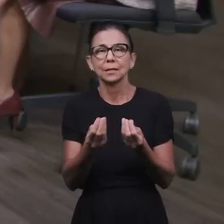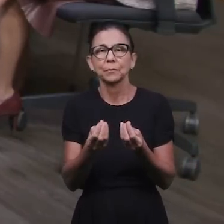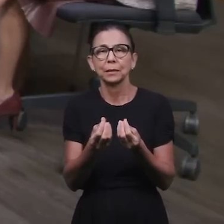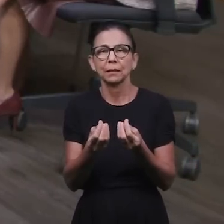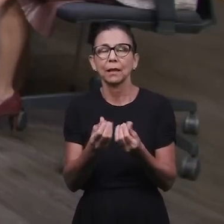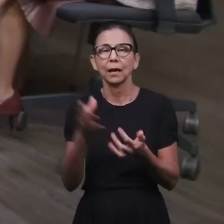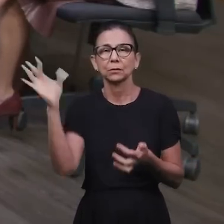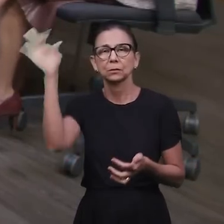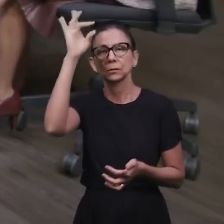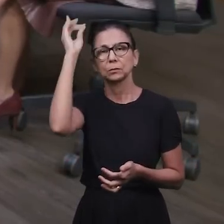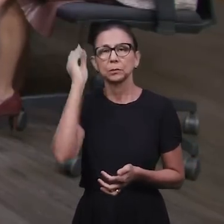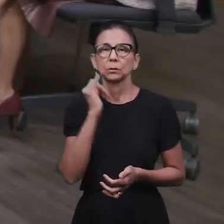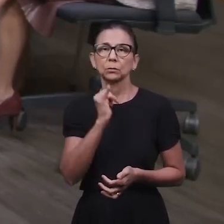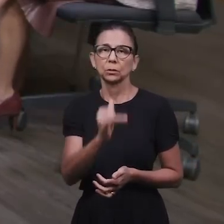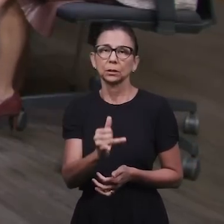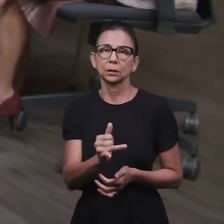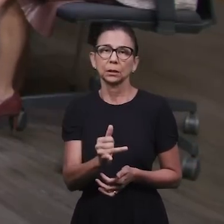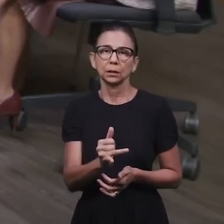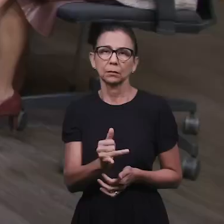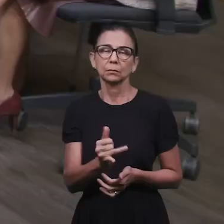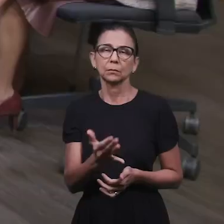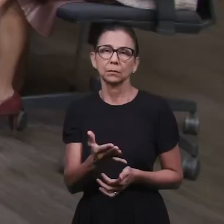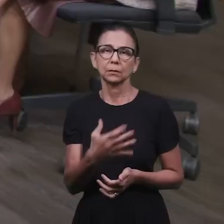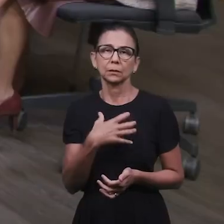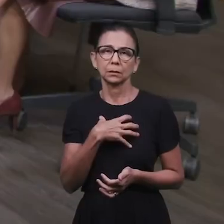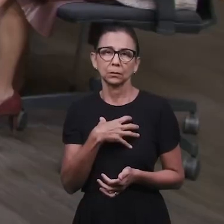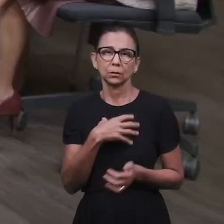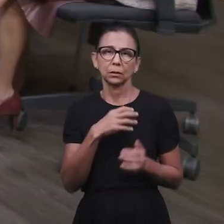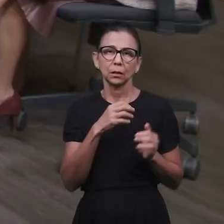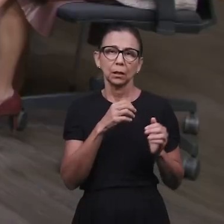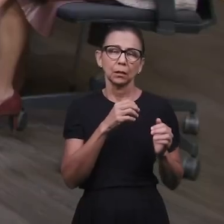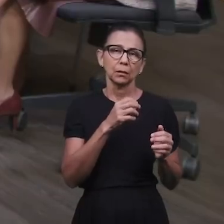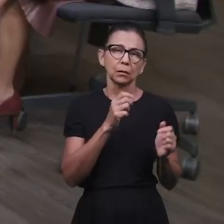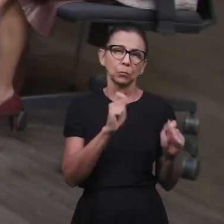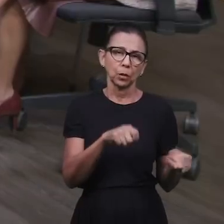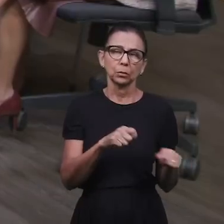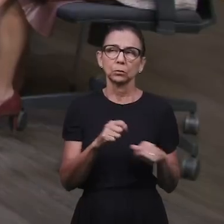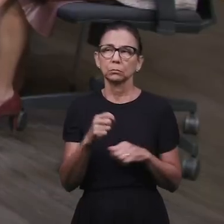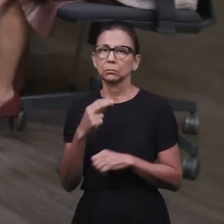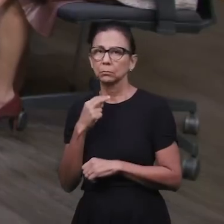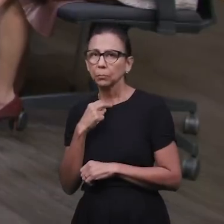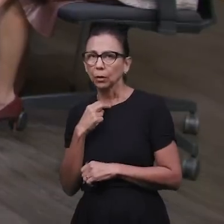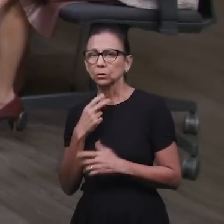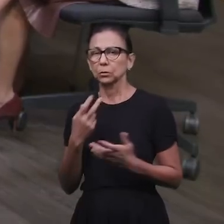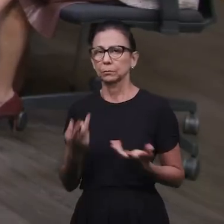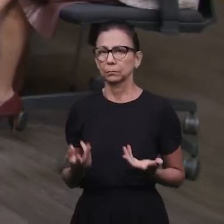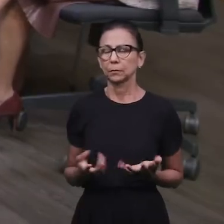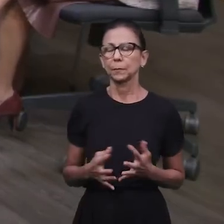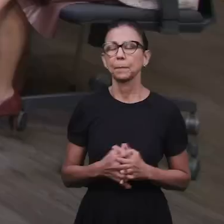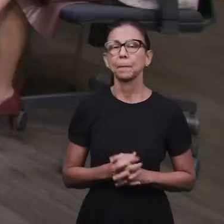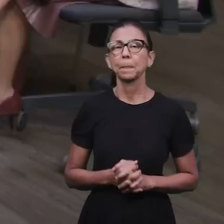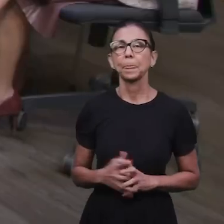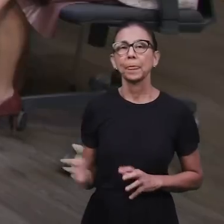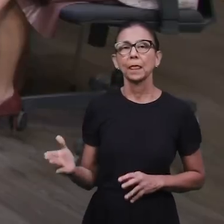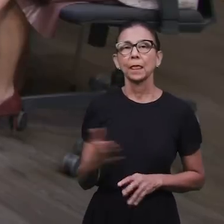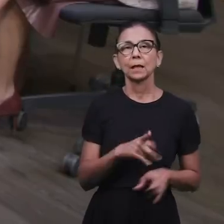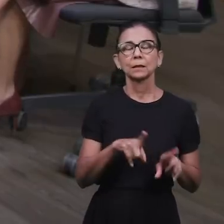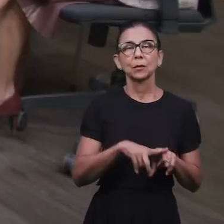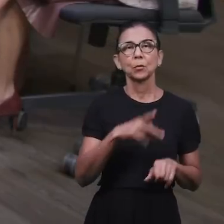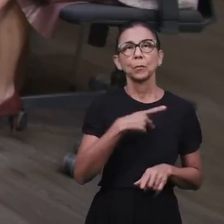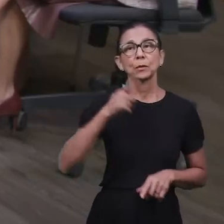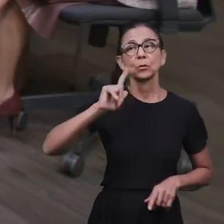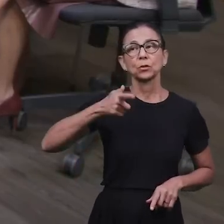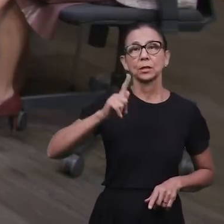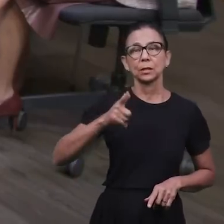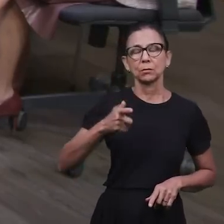uma figura muito interessante sobre essa questão do que pode e o que não pode, né? É roupa comprida, cabelo comprido, língua comprida. Língua